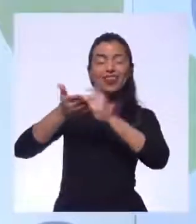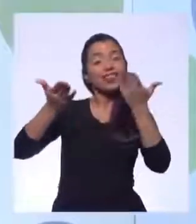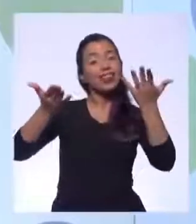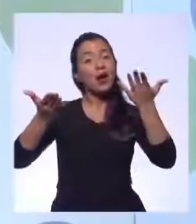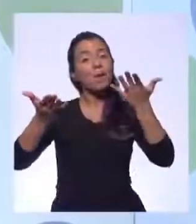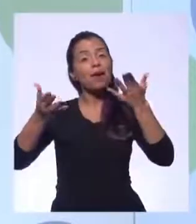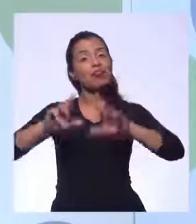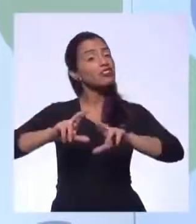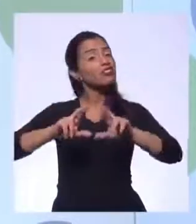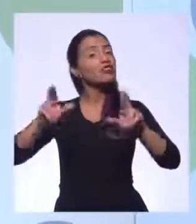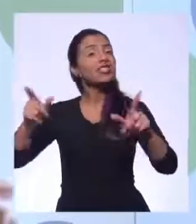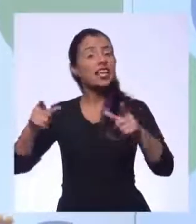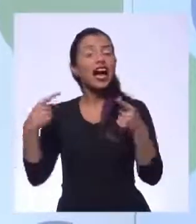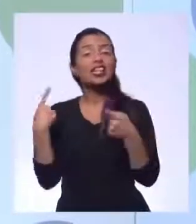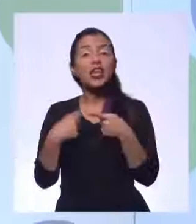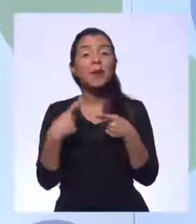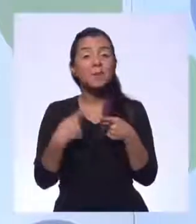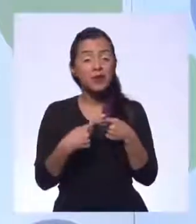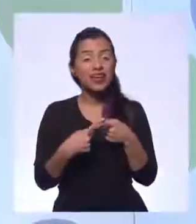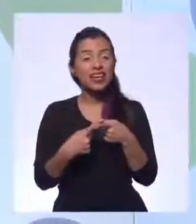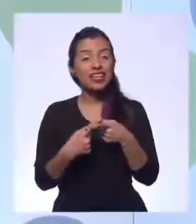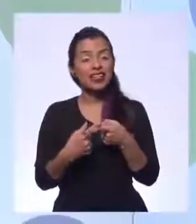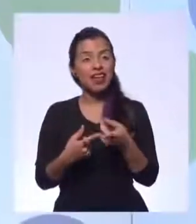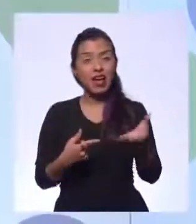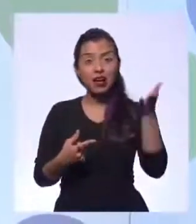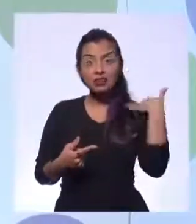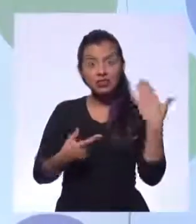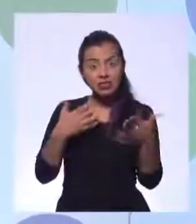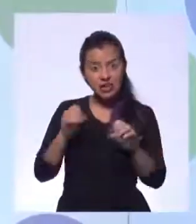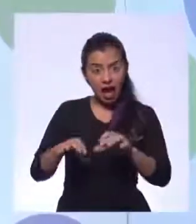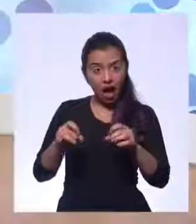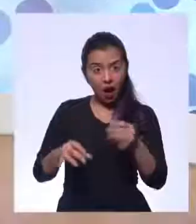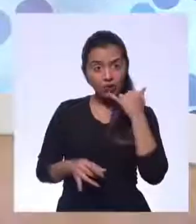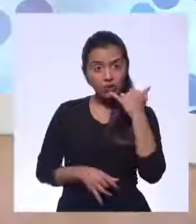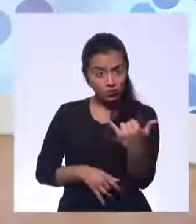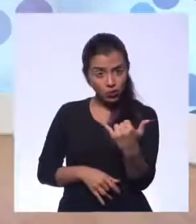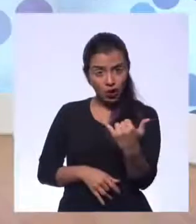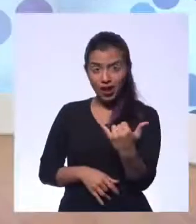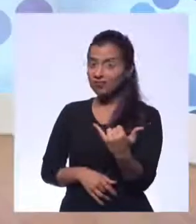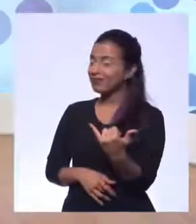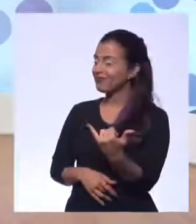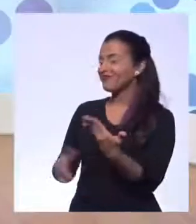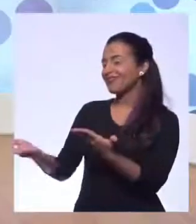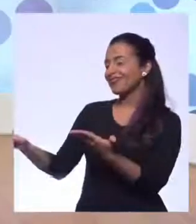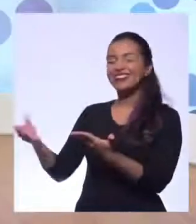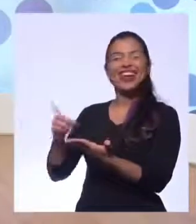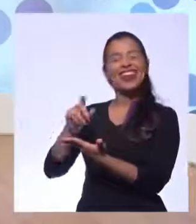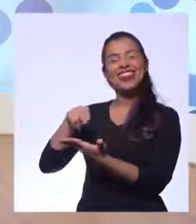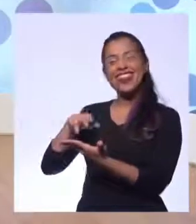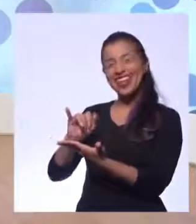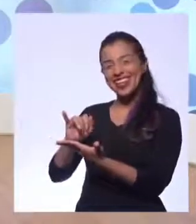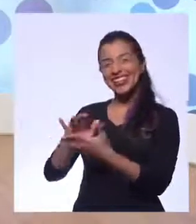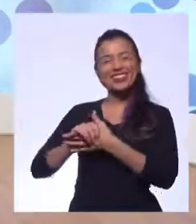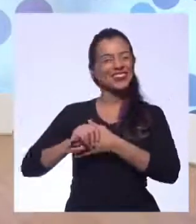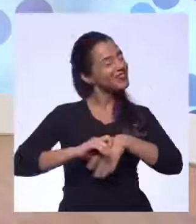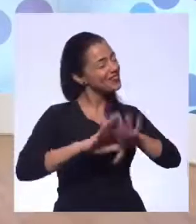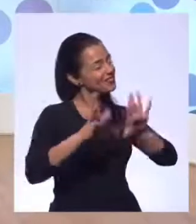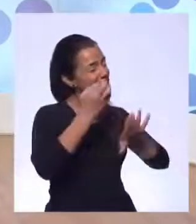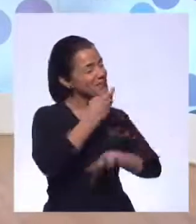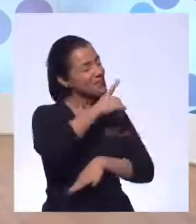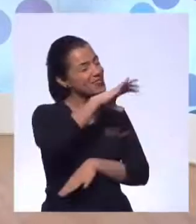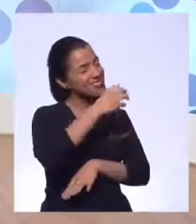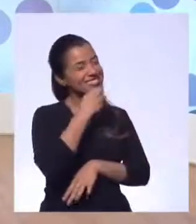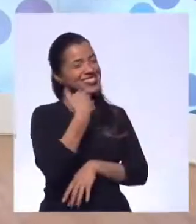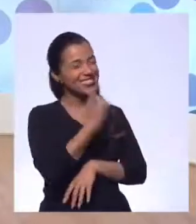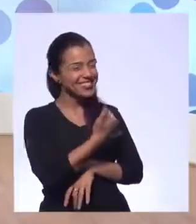diferenciada realmente, porque eu não dava aula com o celular na mão. Você dava aula, Dani? Olha quem é minha moderadora Bom hoje. dia, alunos! Não, eu não